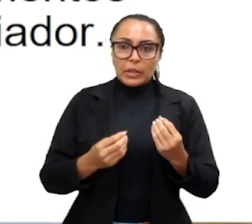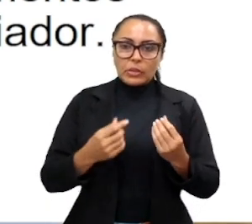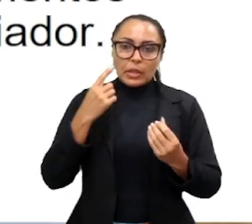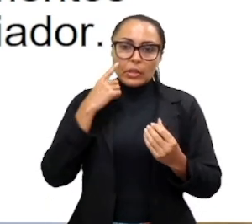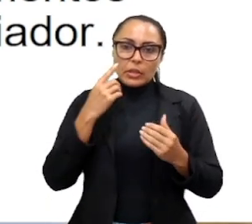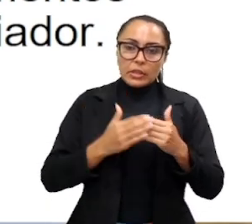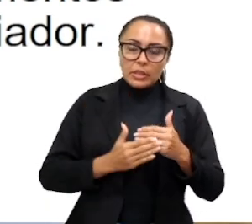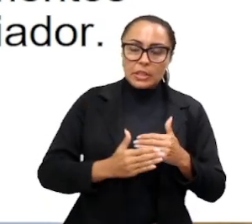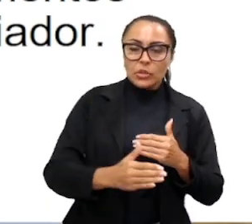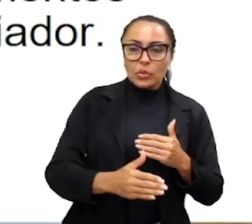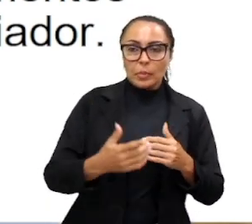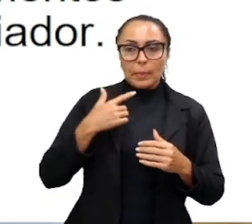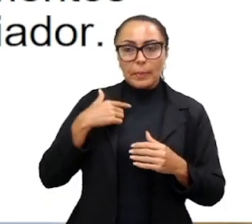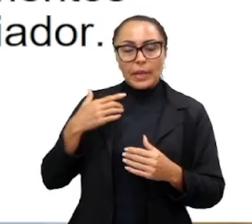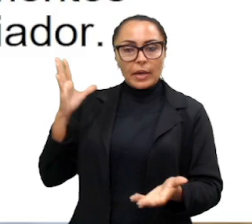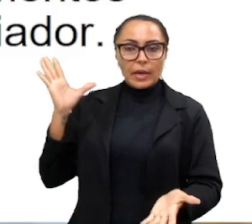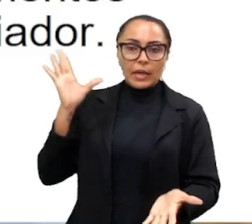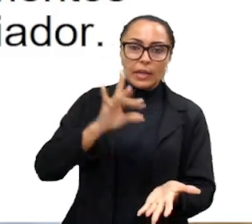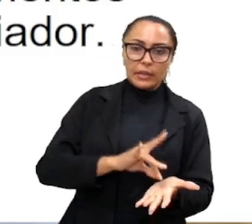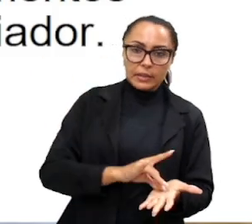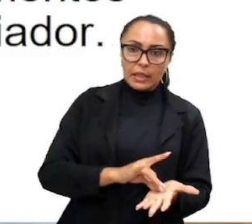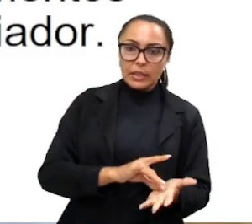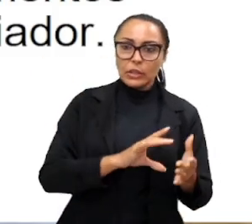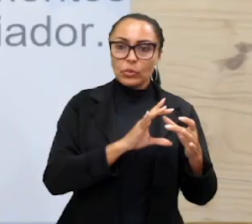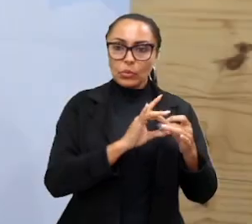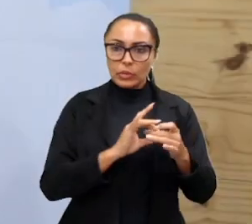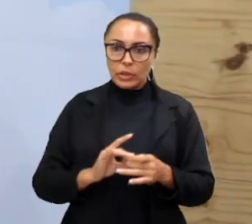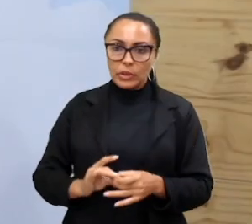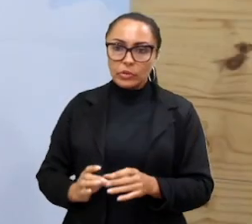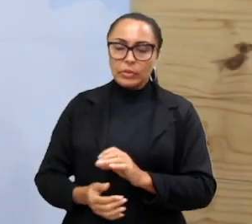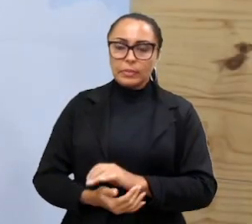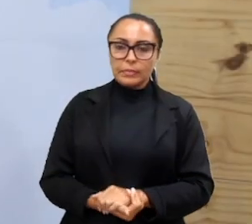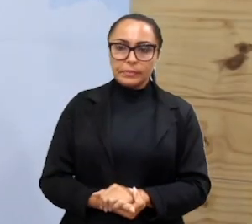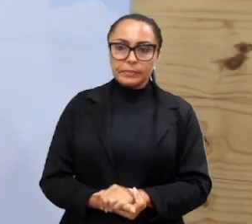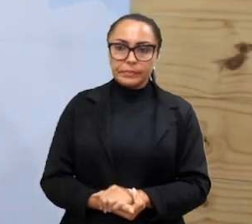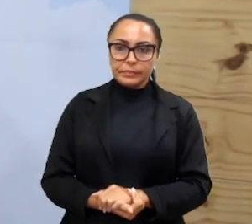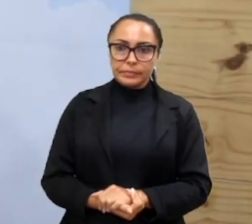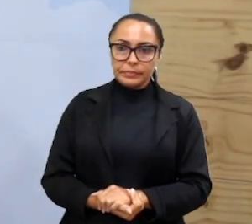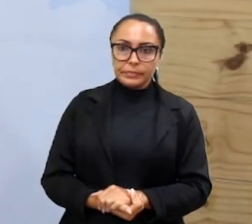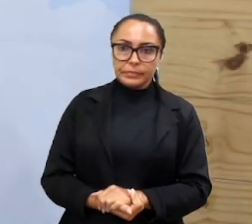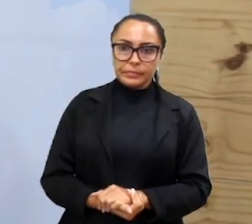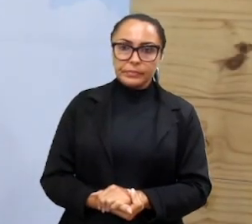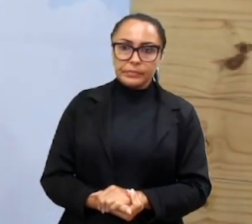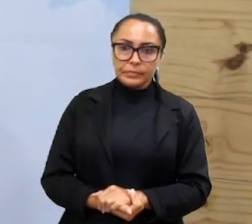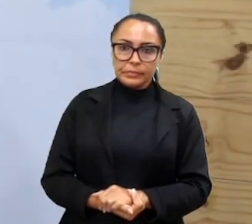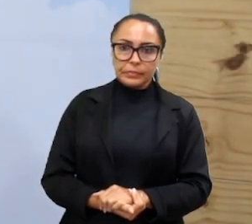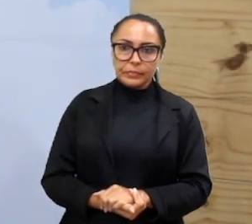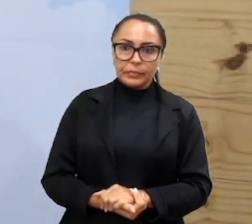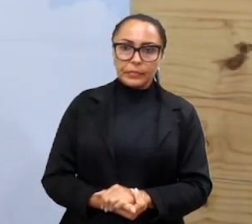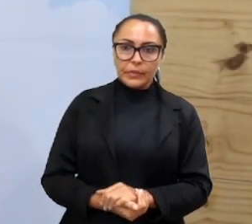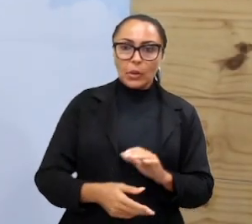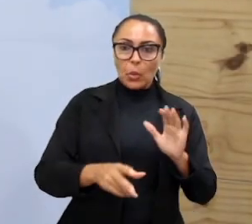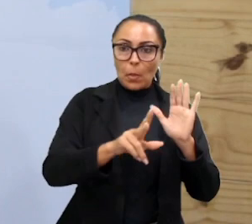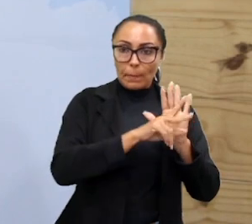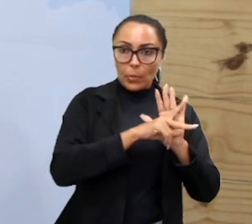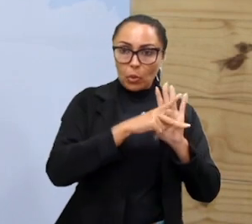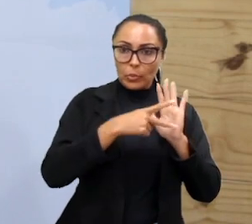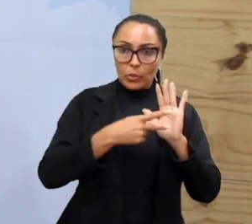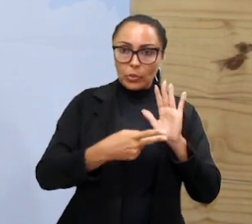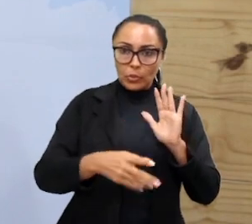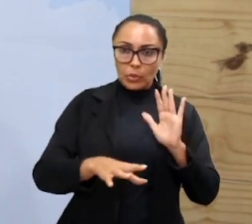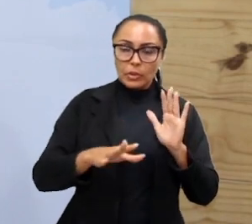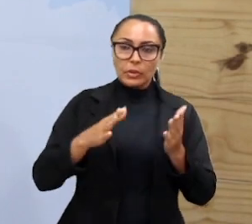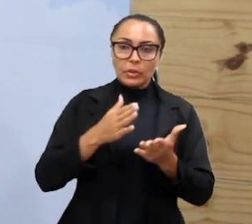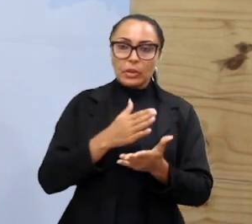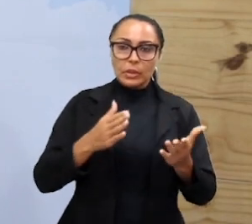minha realidade, para o meu contexto? Então, a leitura do mundo, que o próprio educador